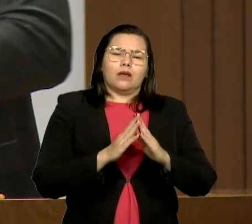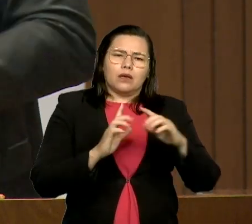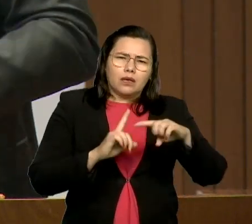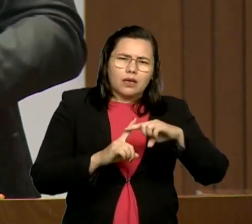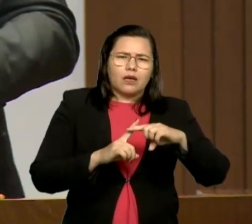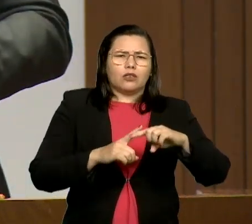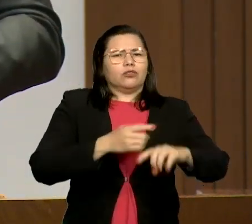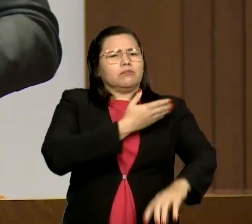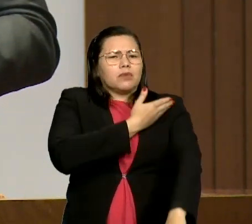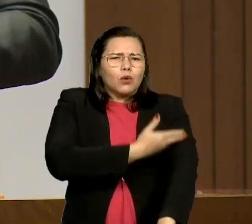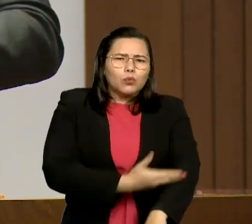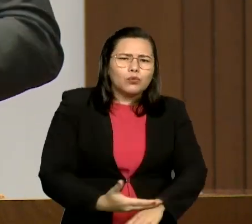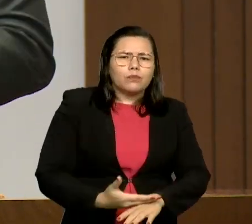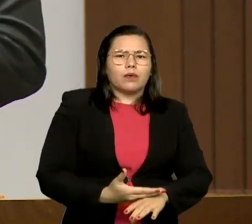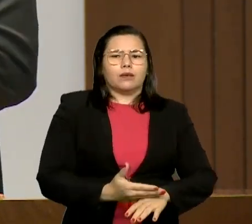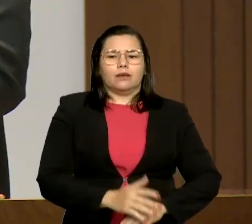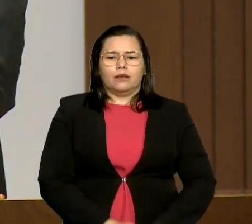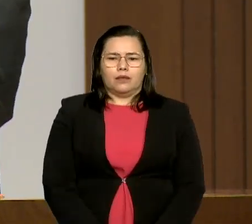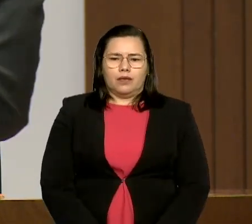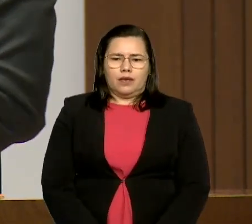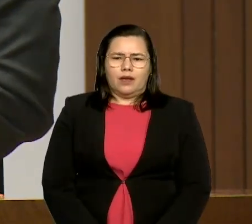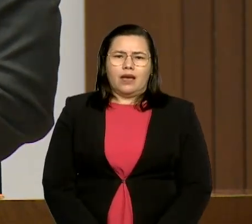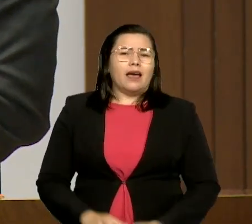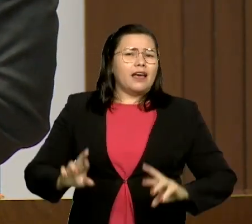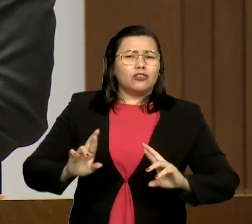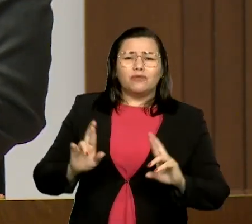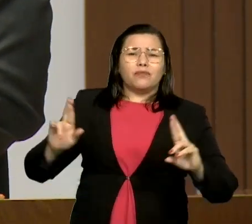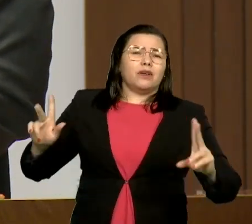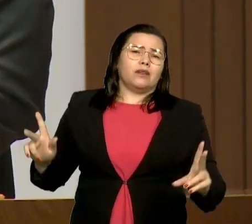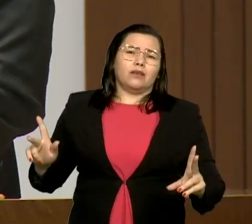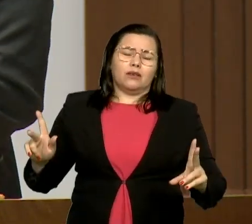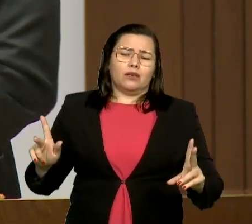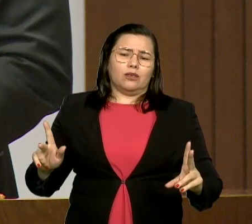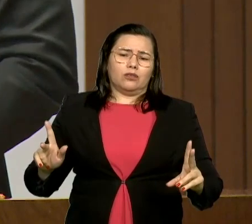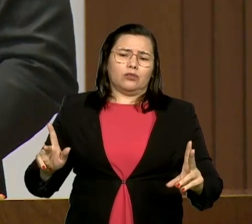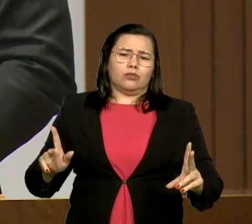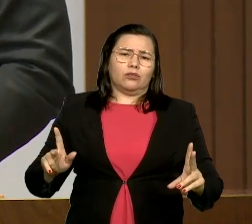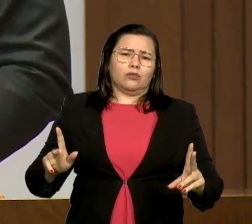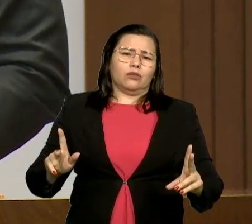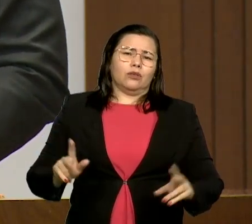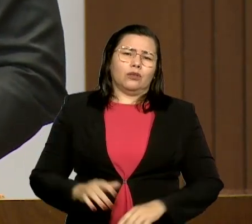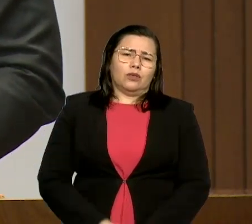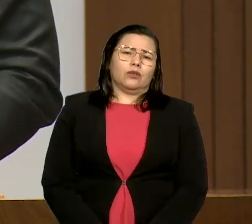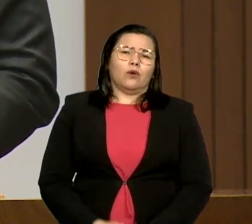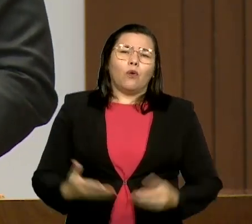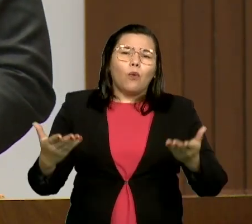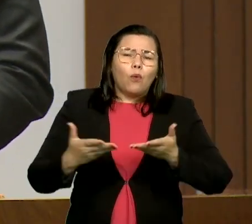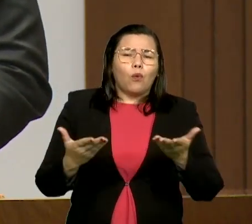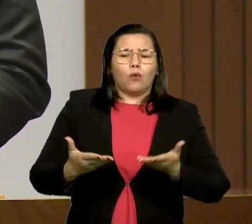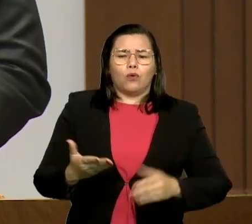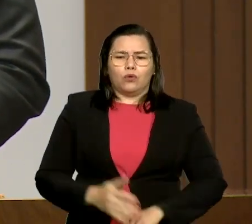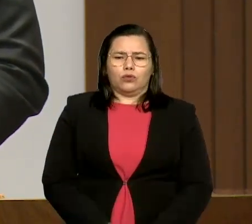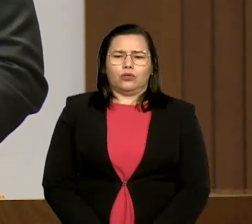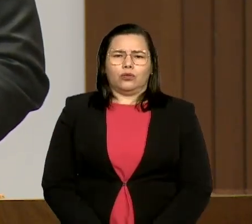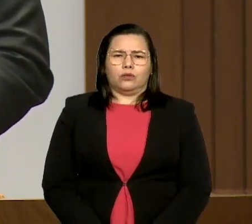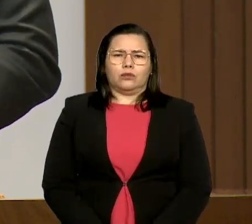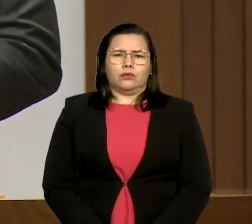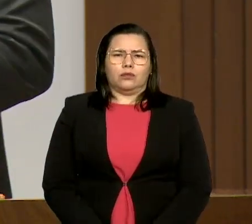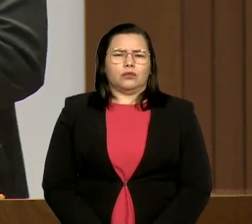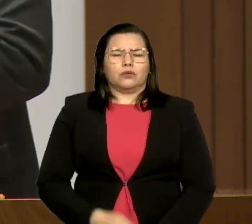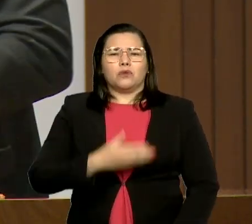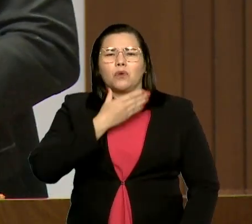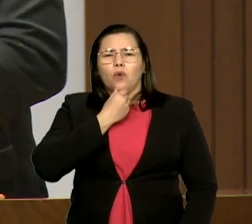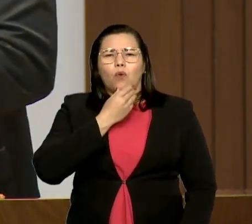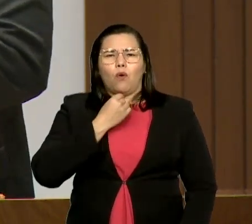é completamente diferente do que as pessoas acham, que é colocar um cabresto na mulher e tu vais fazer o que eu